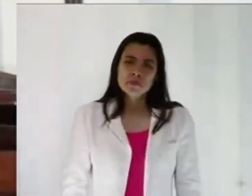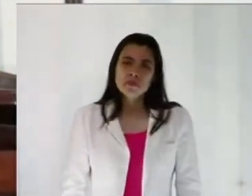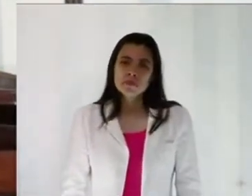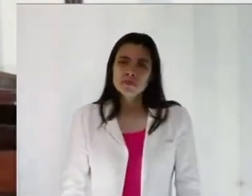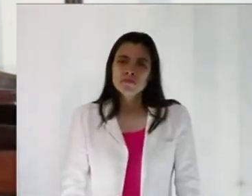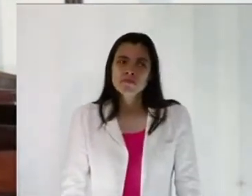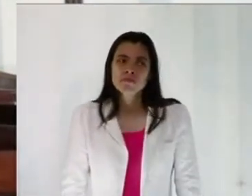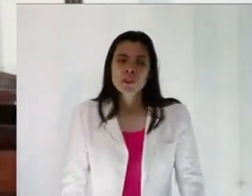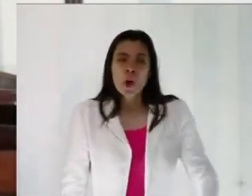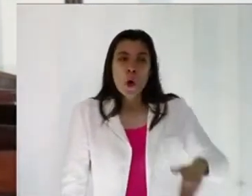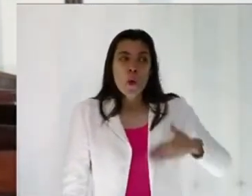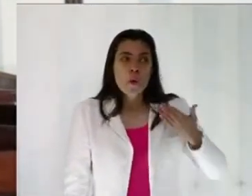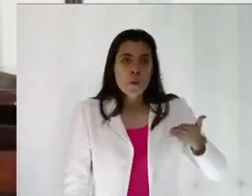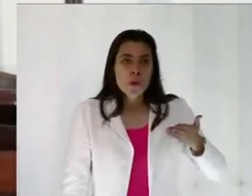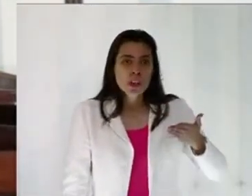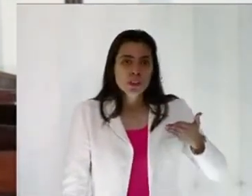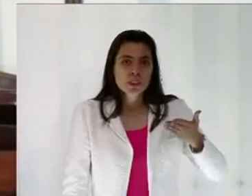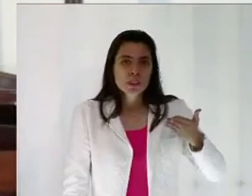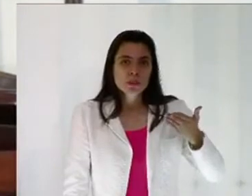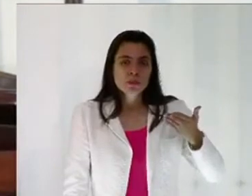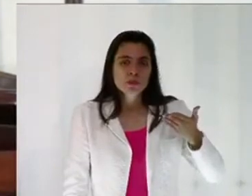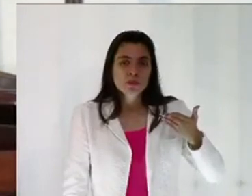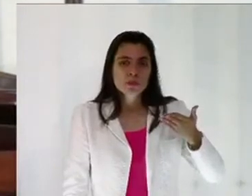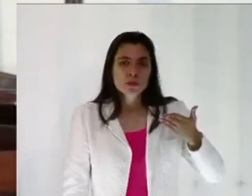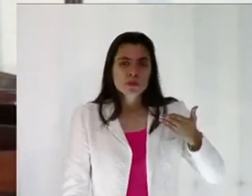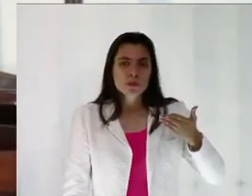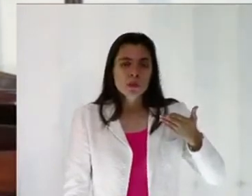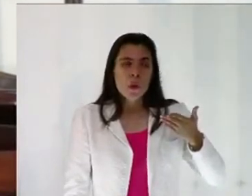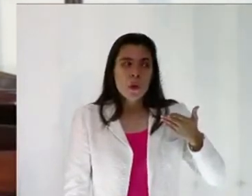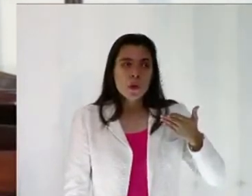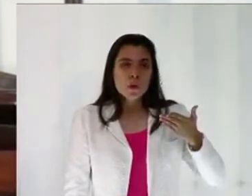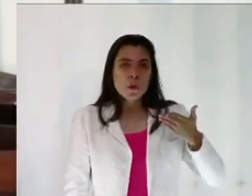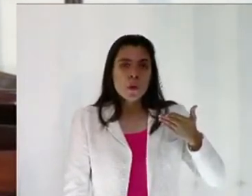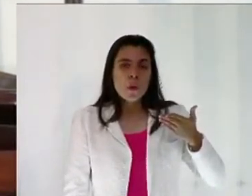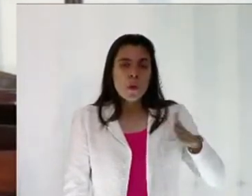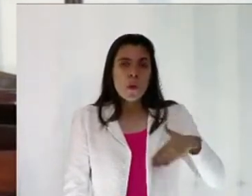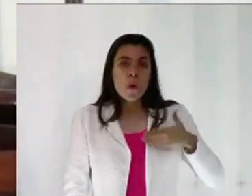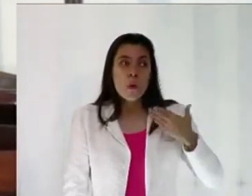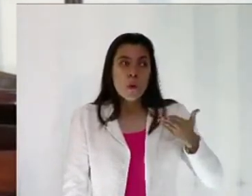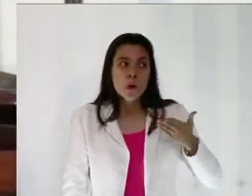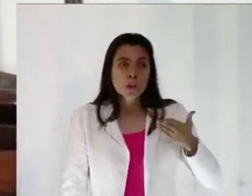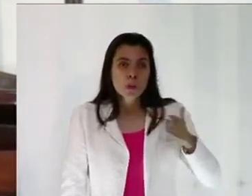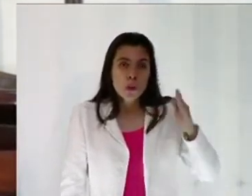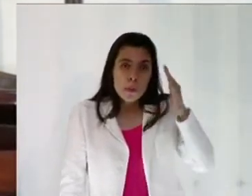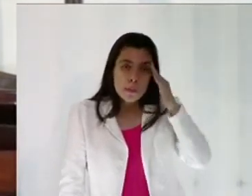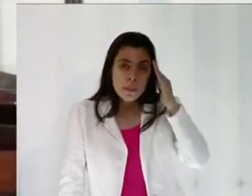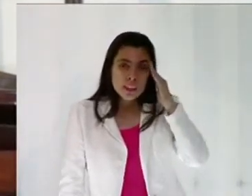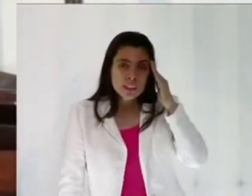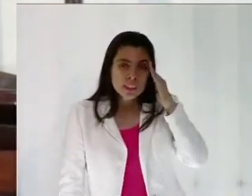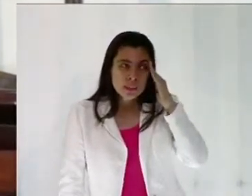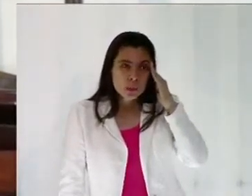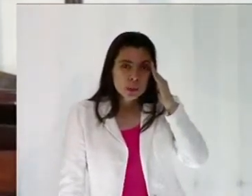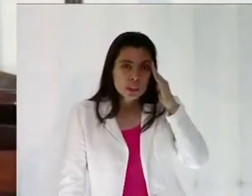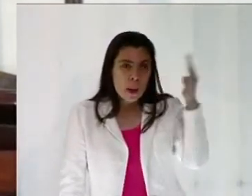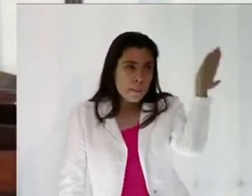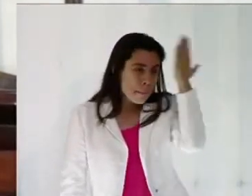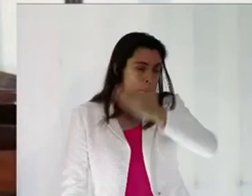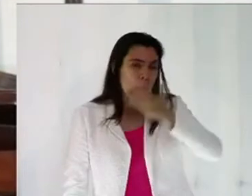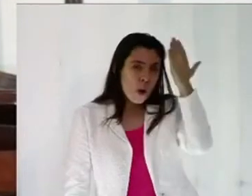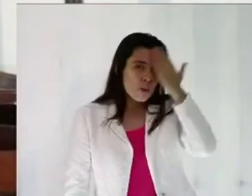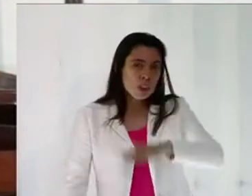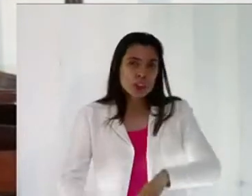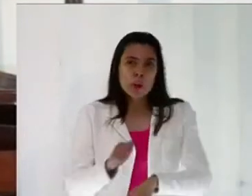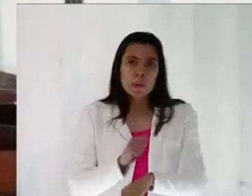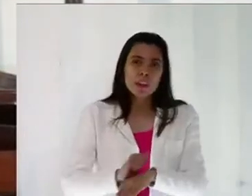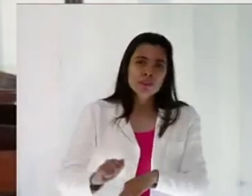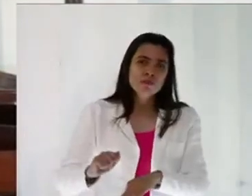noite voltar para casa, no nosso caso aqui que estamos no templo, servindo ao Senhor, mas você que já está aí no seu lar, te faz nessa noite render